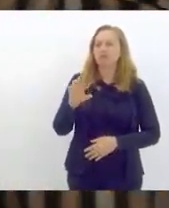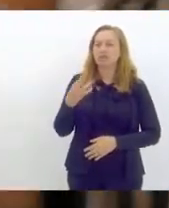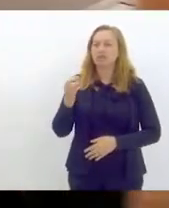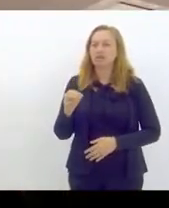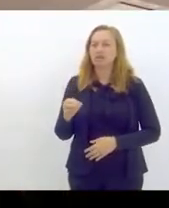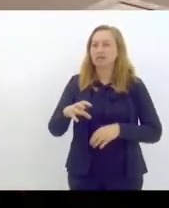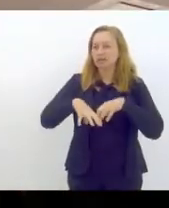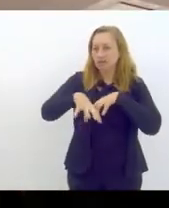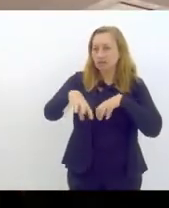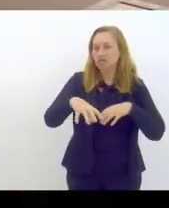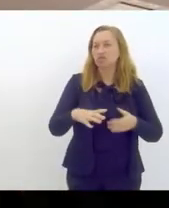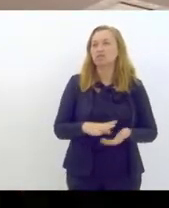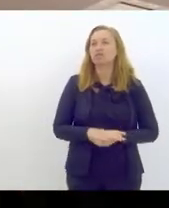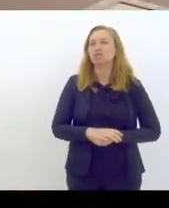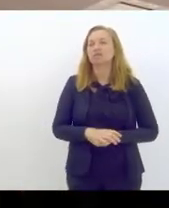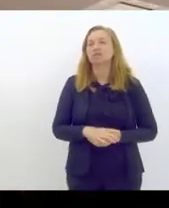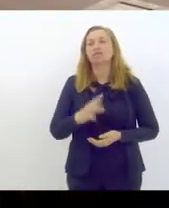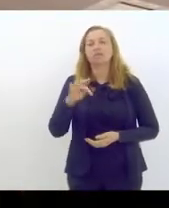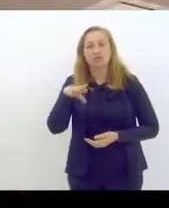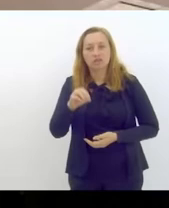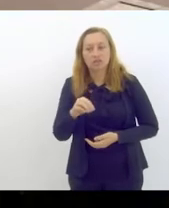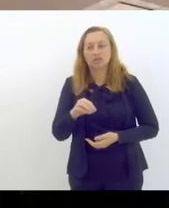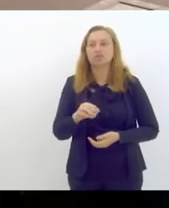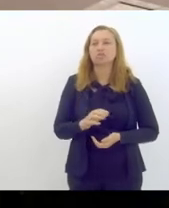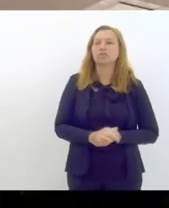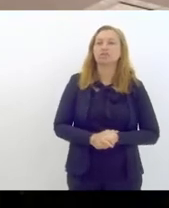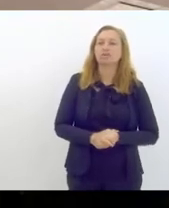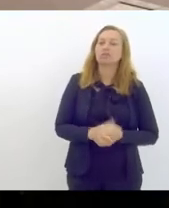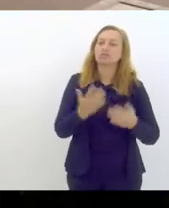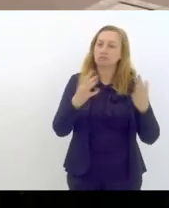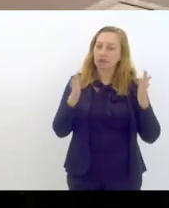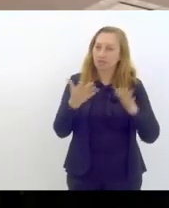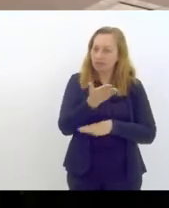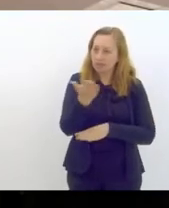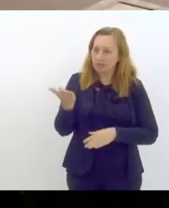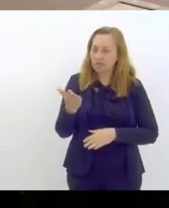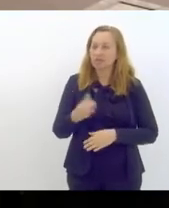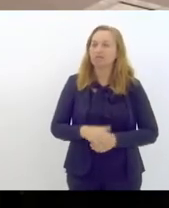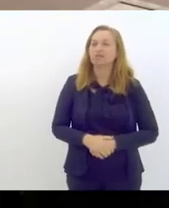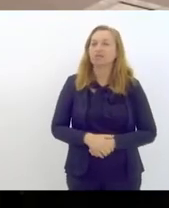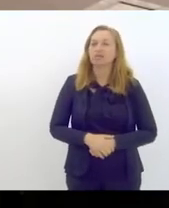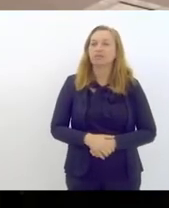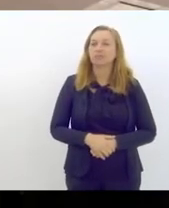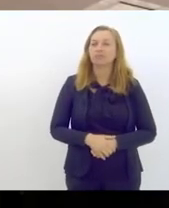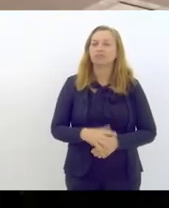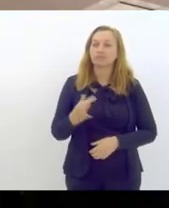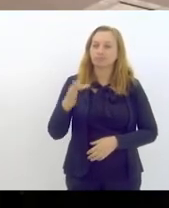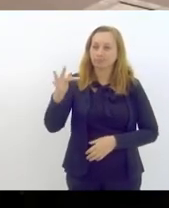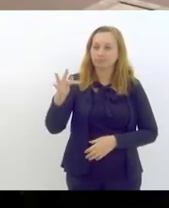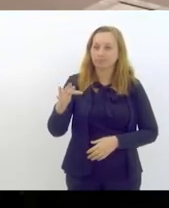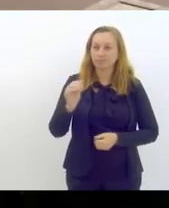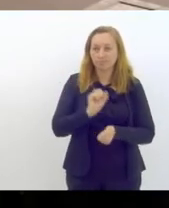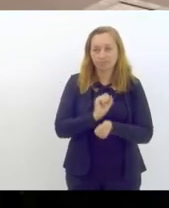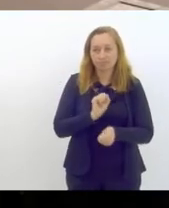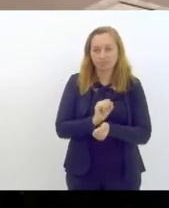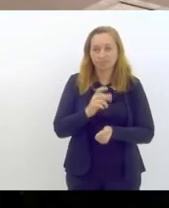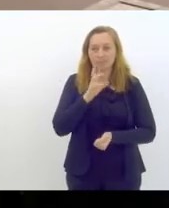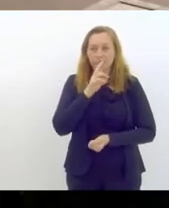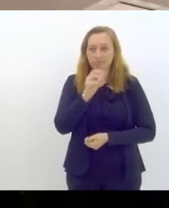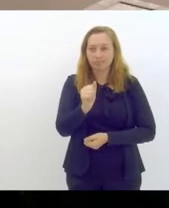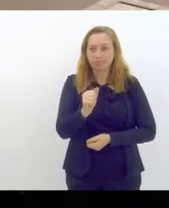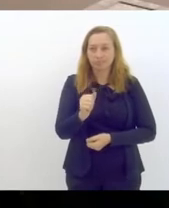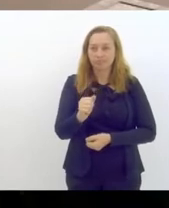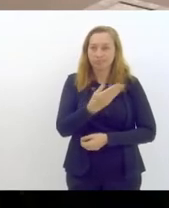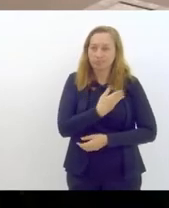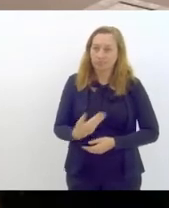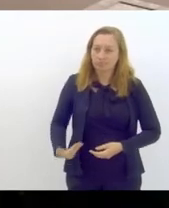distância. Severino, Francisco, Ian, sucesso aí nessa tramitação. Bom. Em breve, estou esperando aí com o Rodrigo Amorim, que o governador